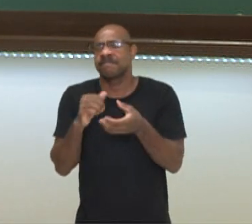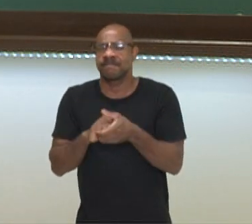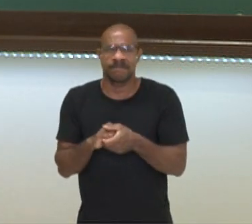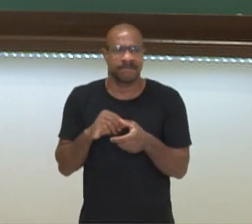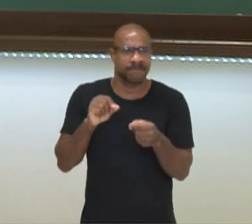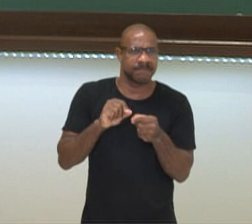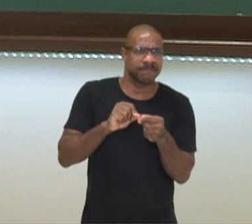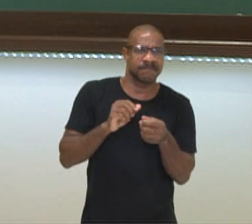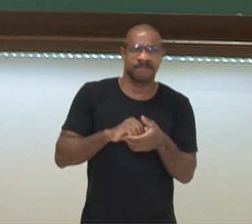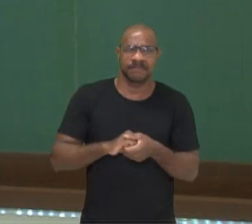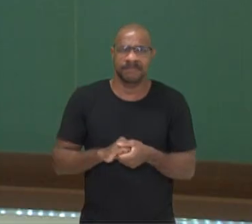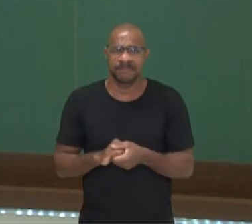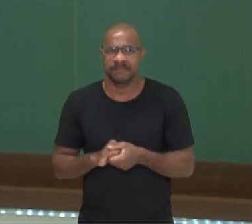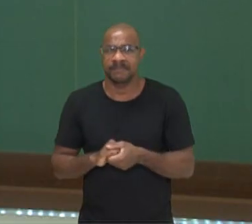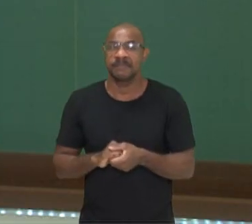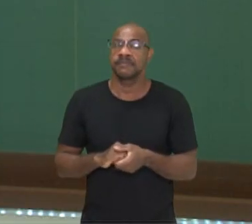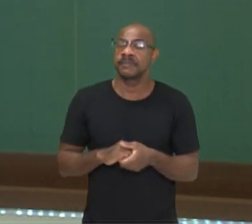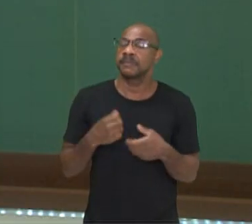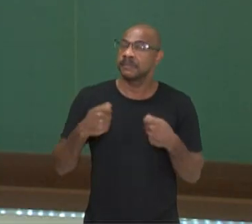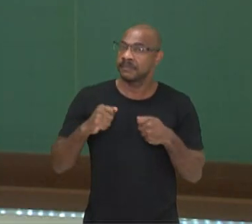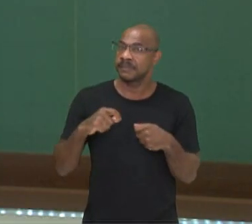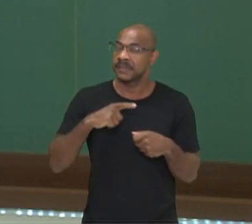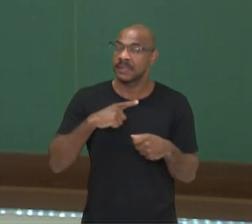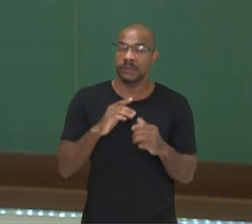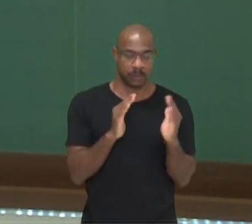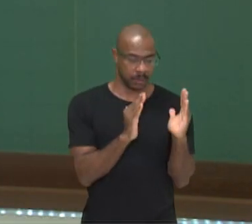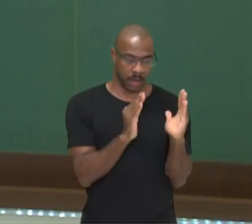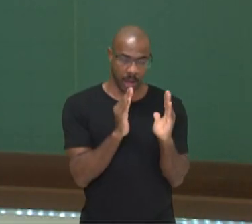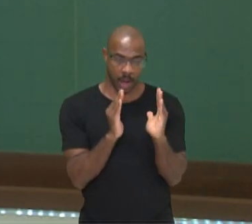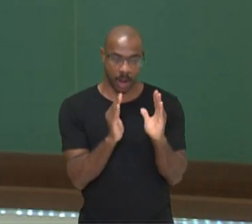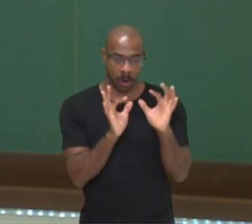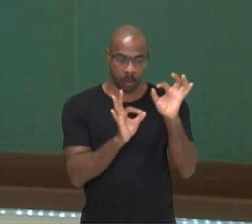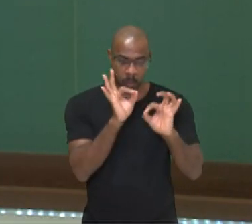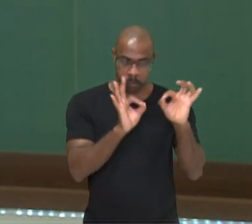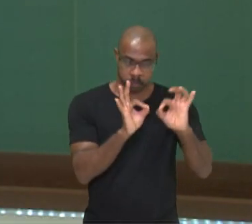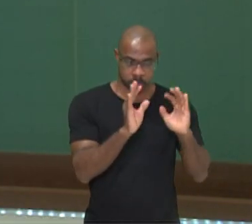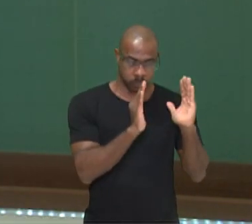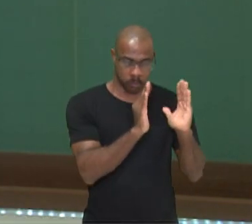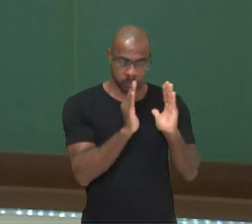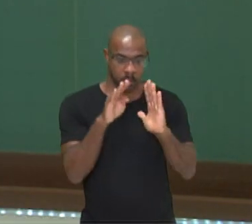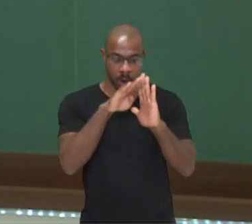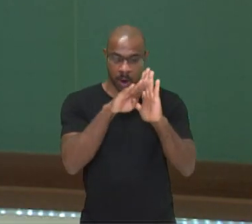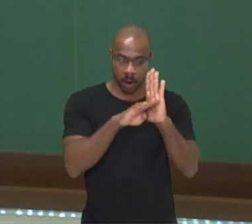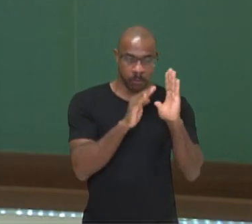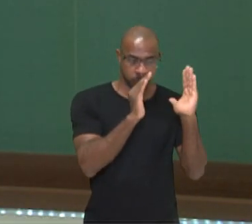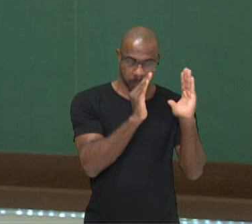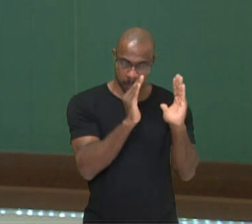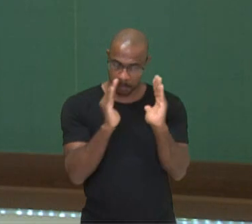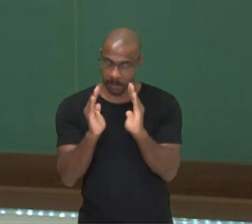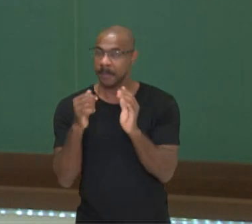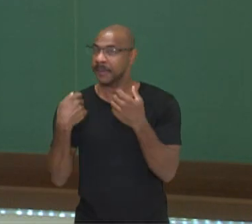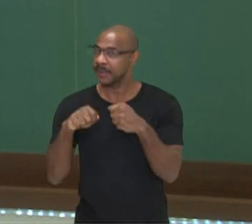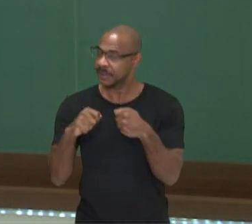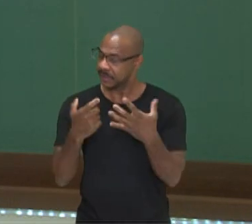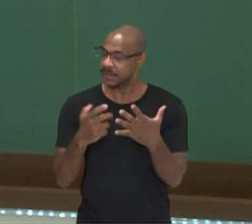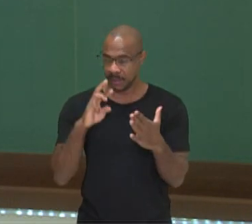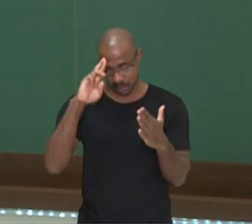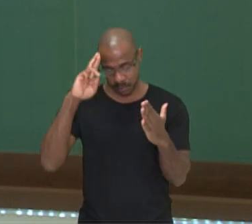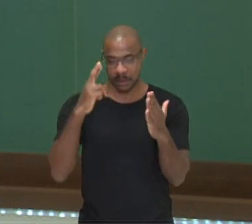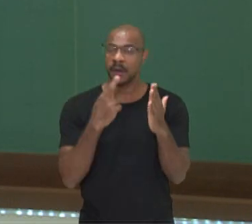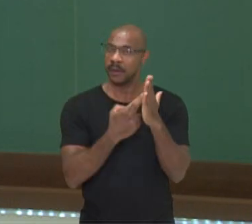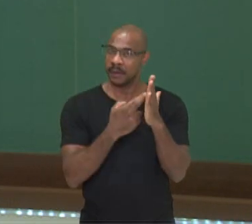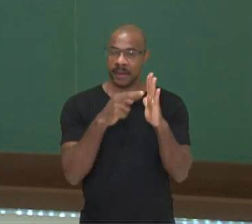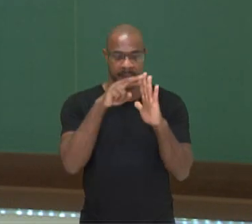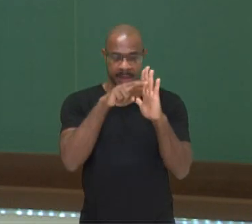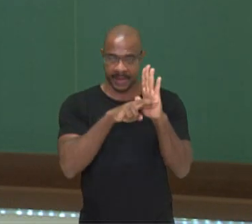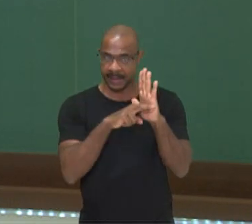uma ordem que foi convencionada, ou seja, alguns estudiosos matemáticos,